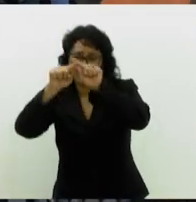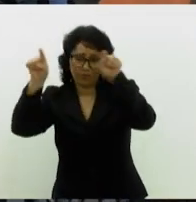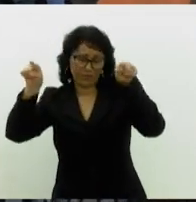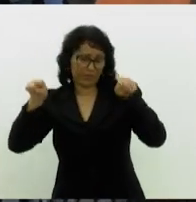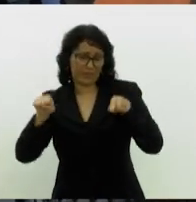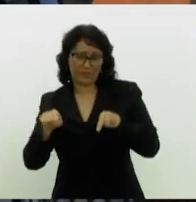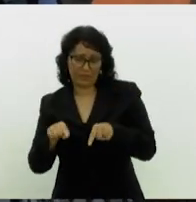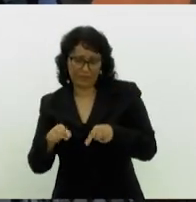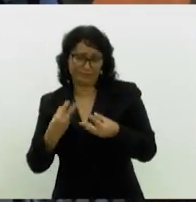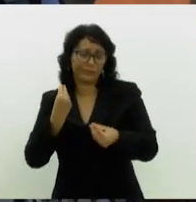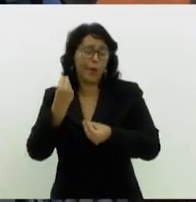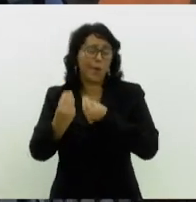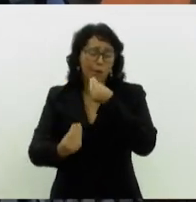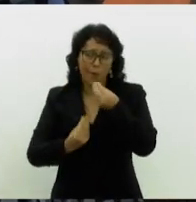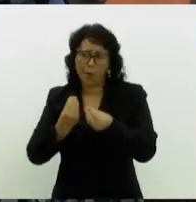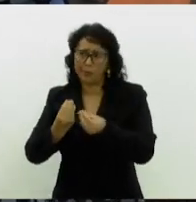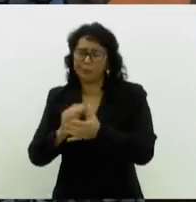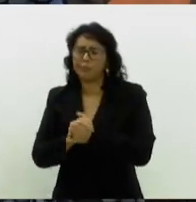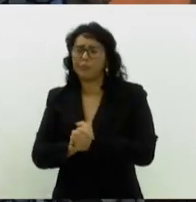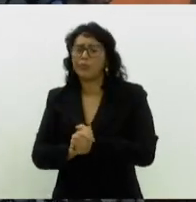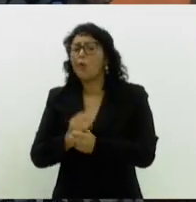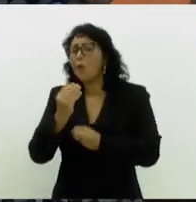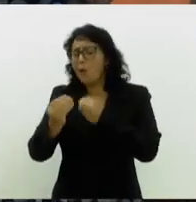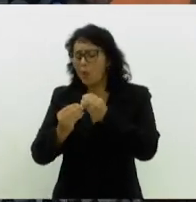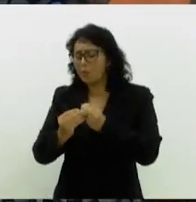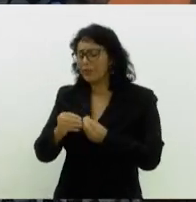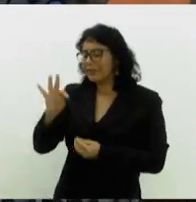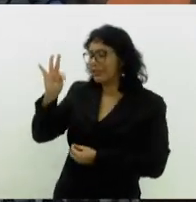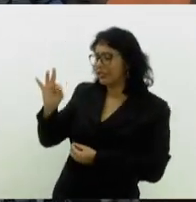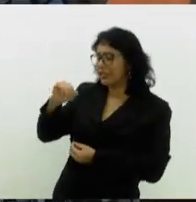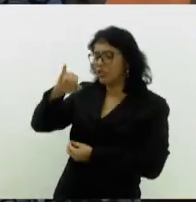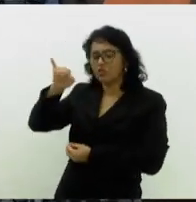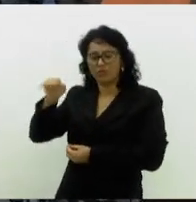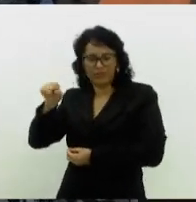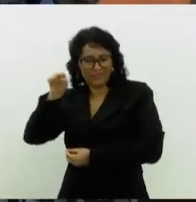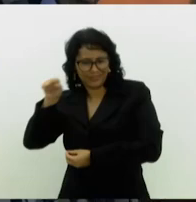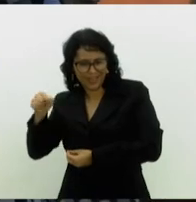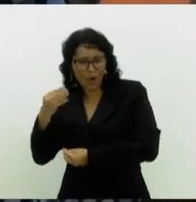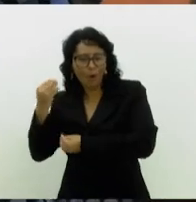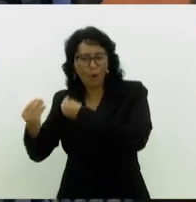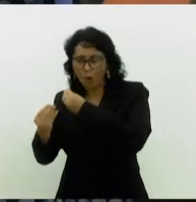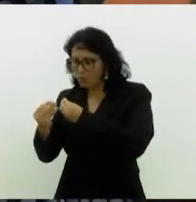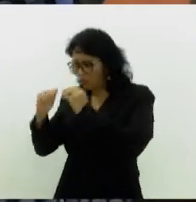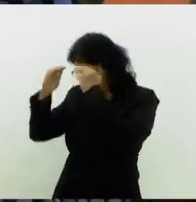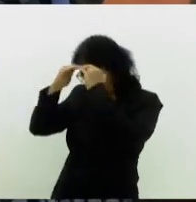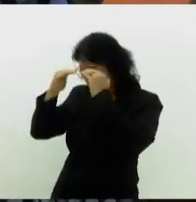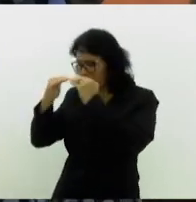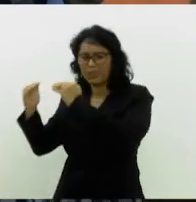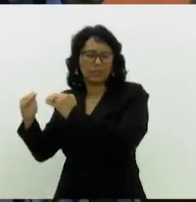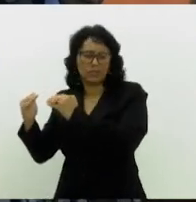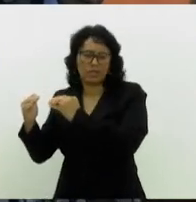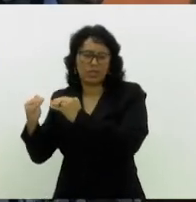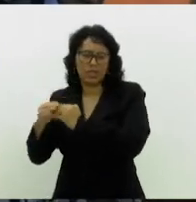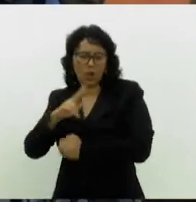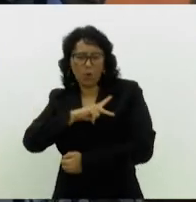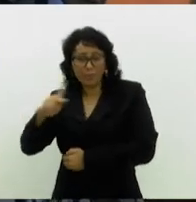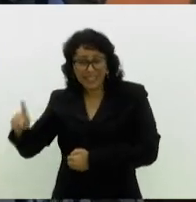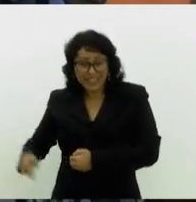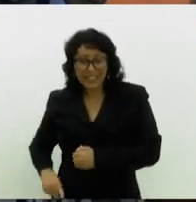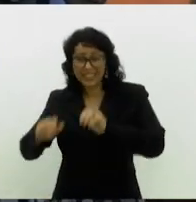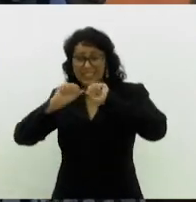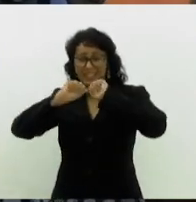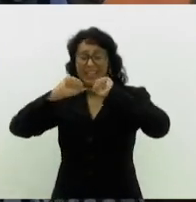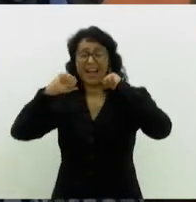descumprisse o presidente do TJ não estaria respeitando o calendário o presidente da alerge não estaria respeitando o